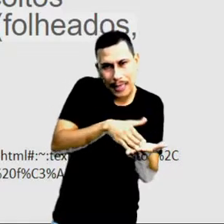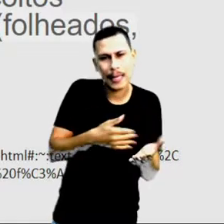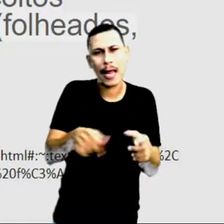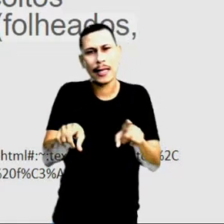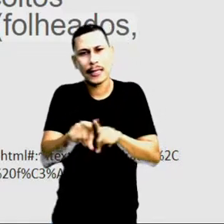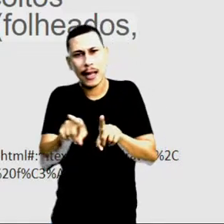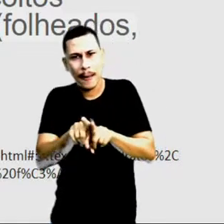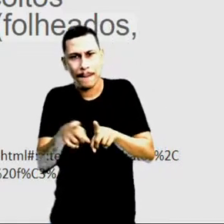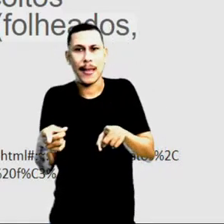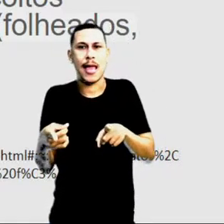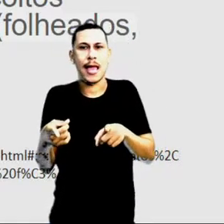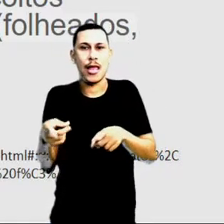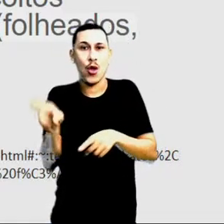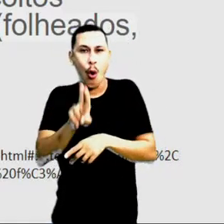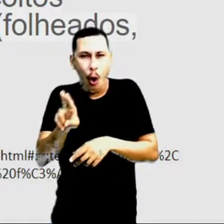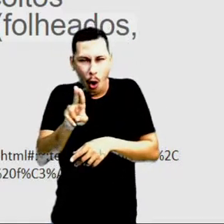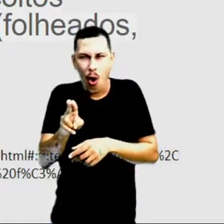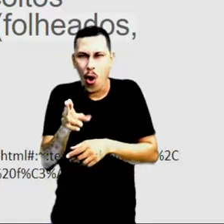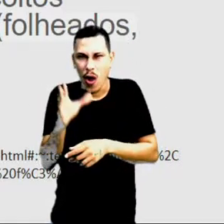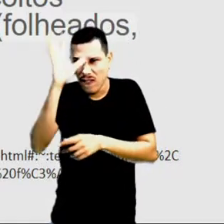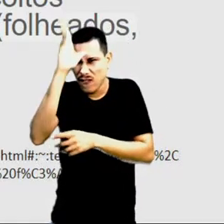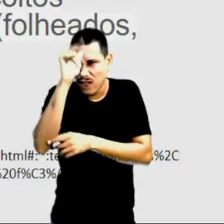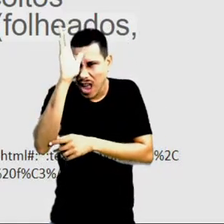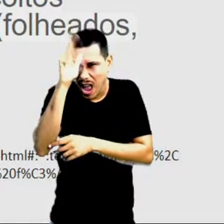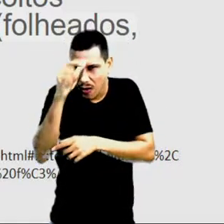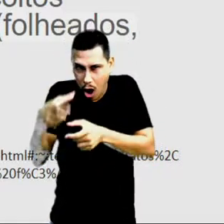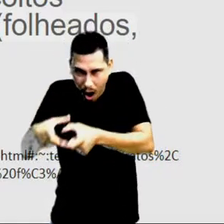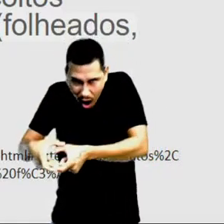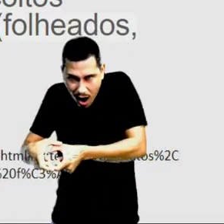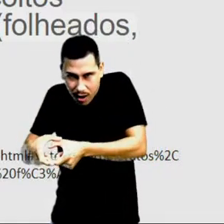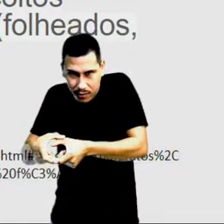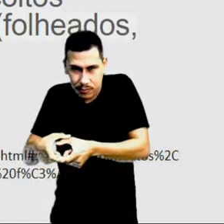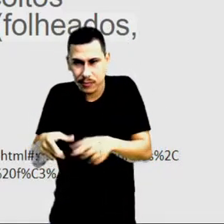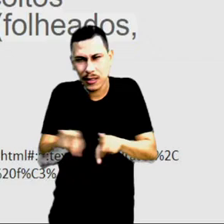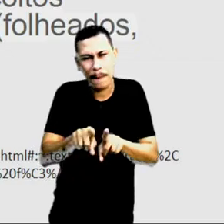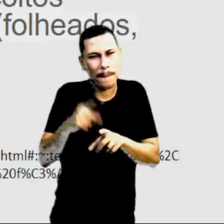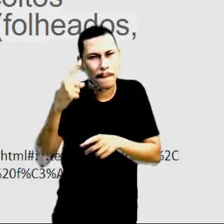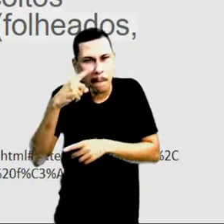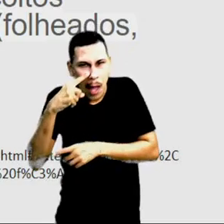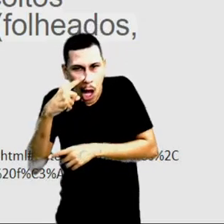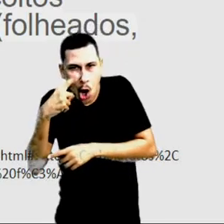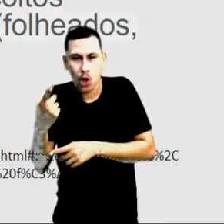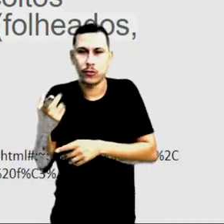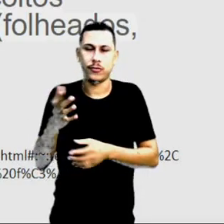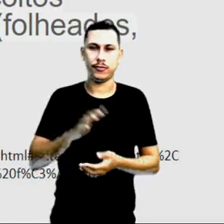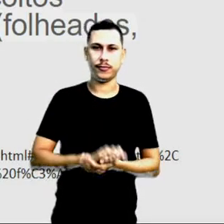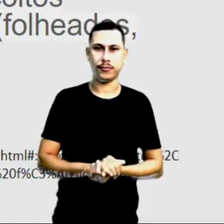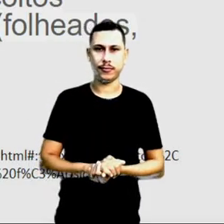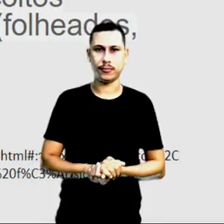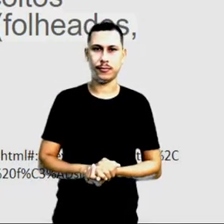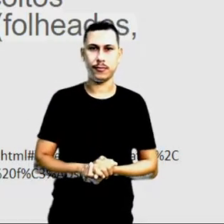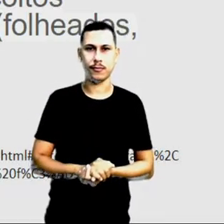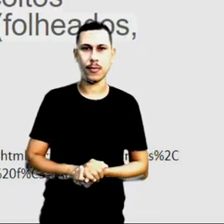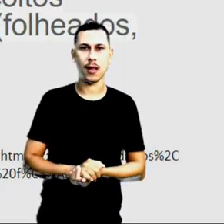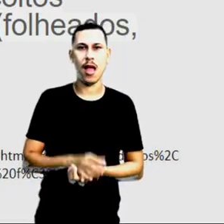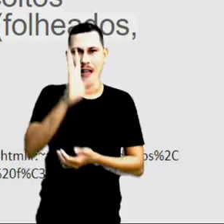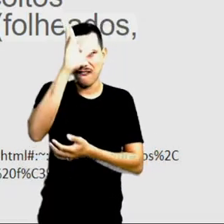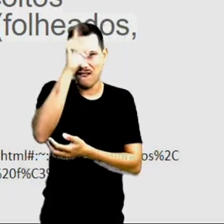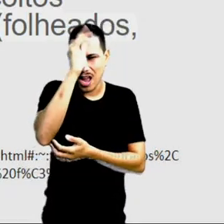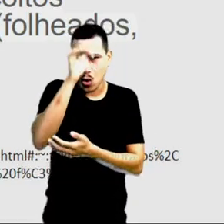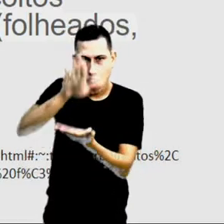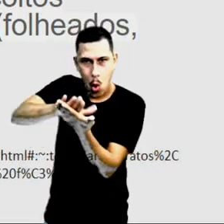nos nuggets, aqueles nuggetzinhos que a gente compra pronto. Nos biscoitos recheados, nos empanados, em produtos